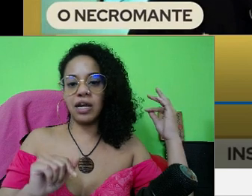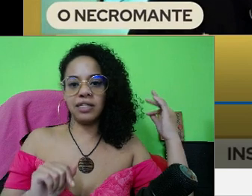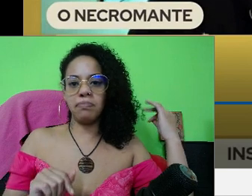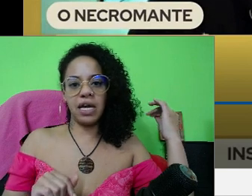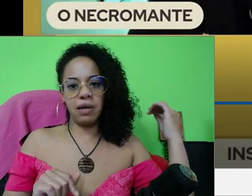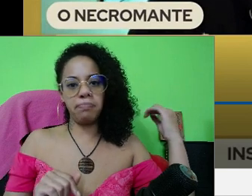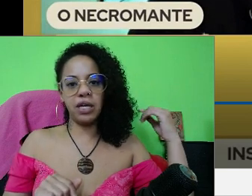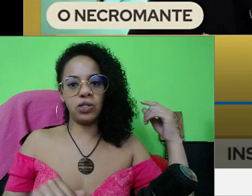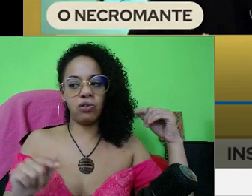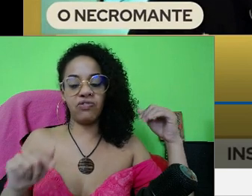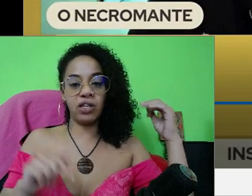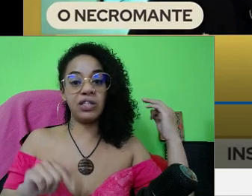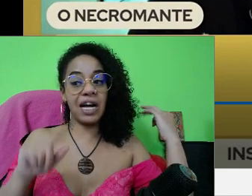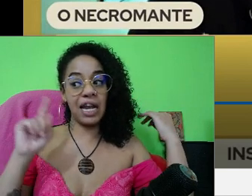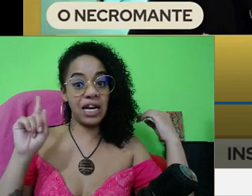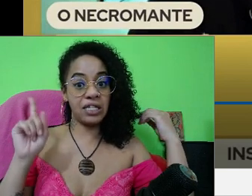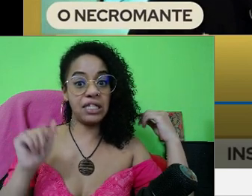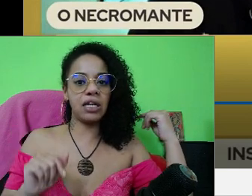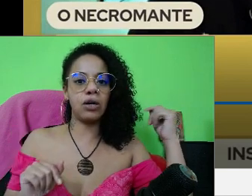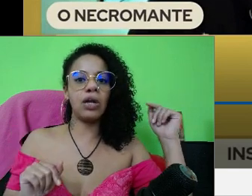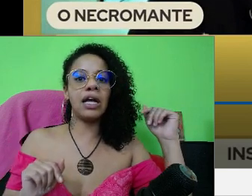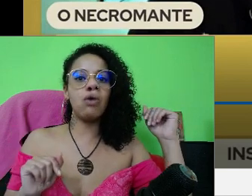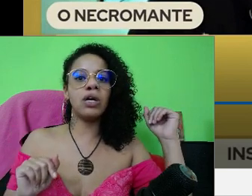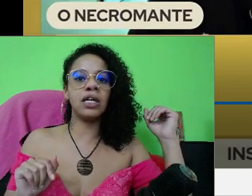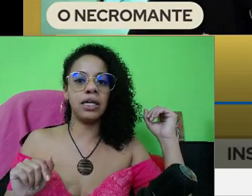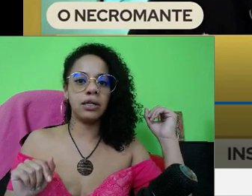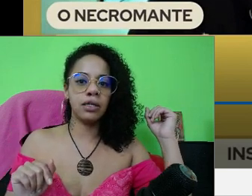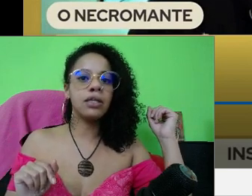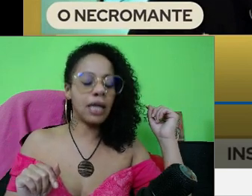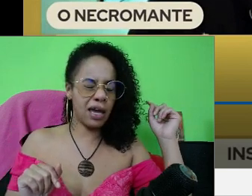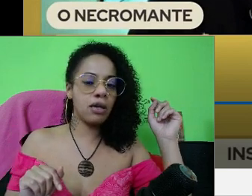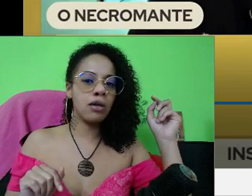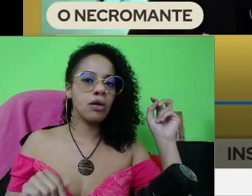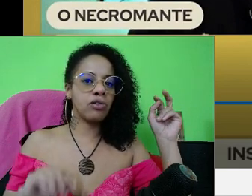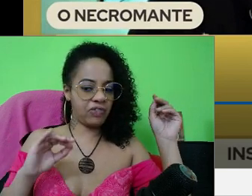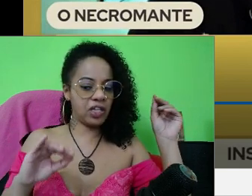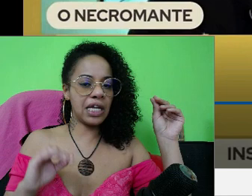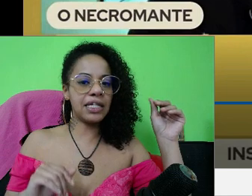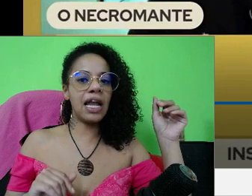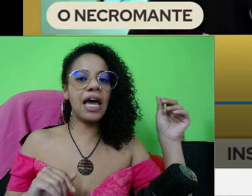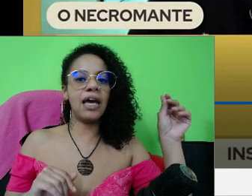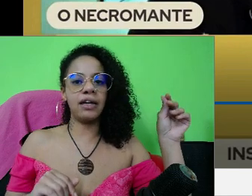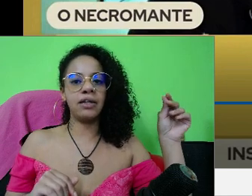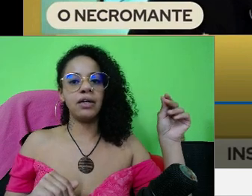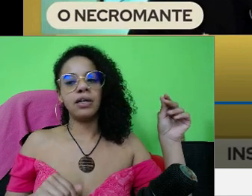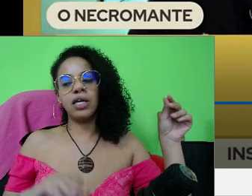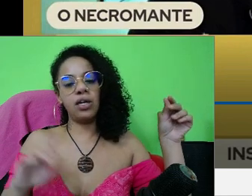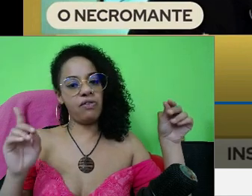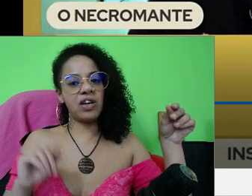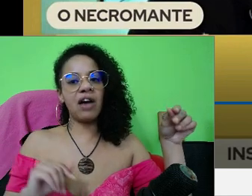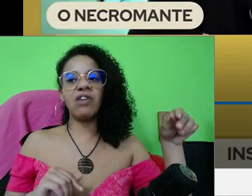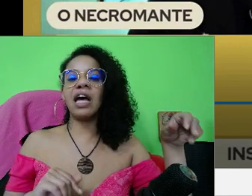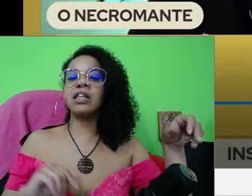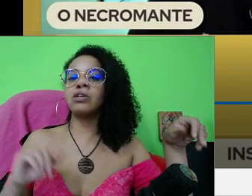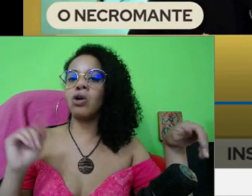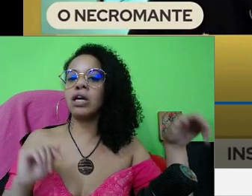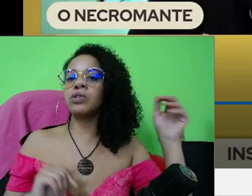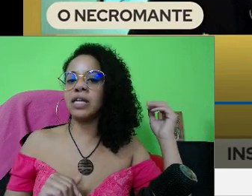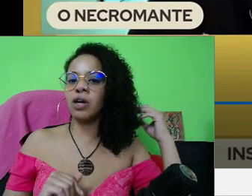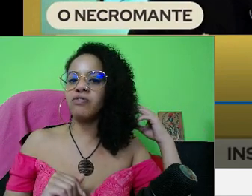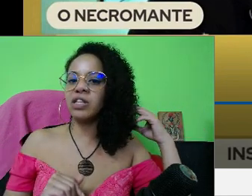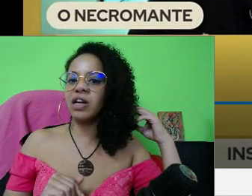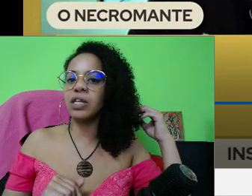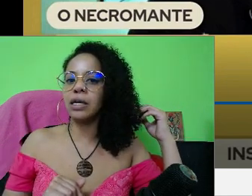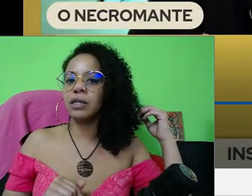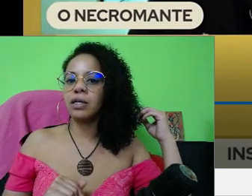Carla Zambelli apenas eu tô falando da galera que se treinou lá na Ucrânia né tô falando dessa galera que ficava lá dando